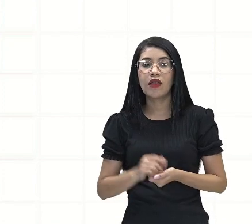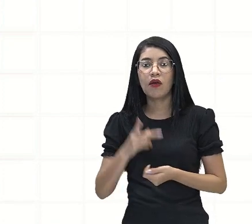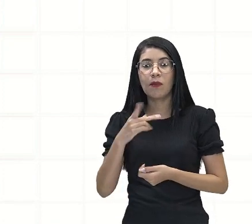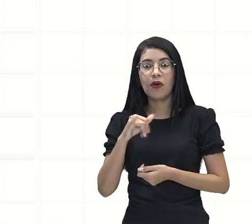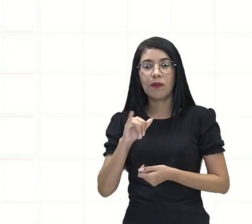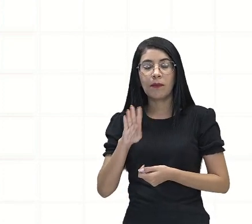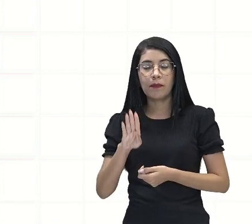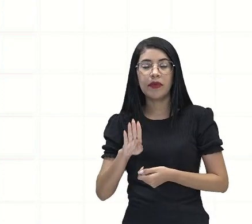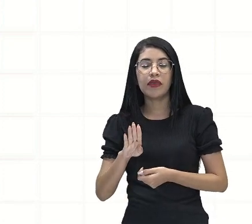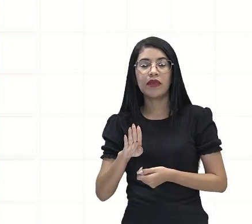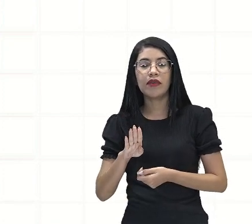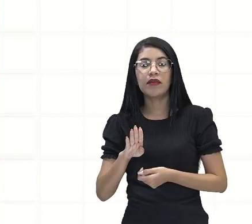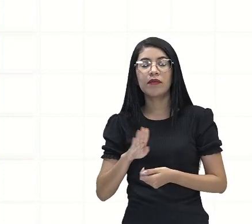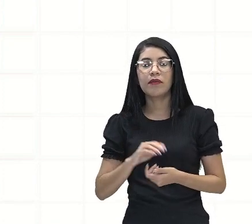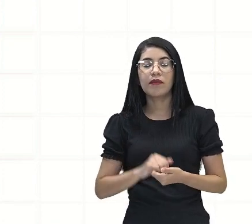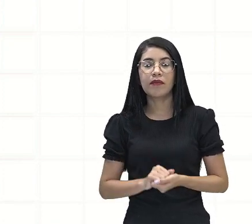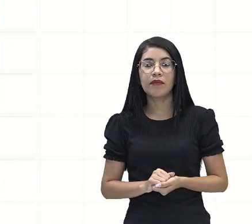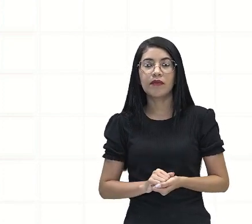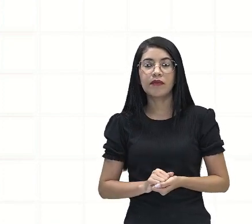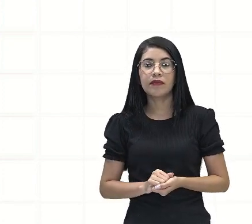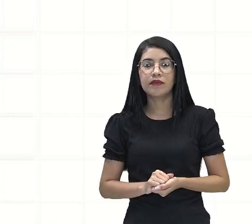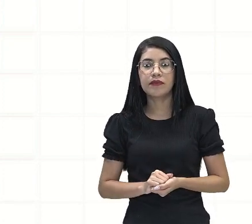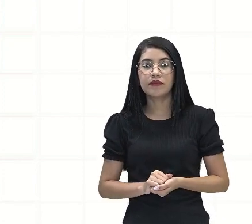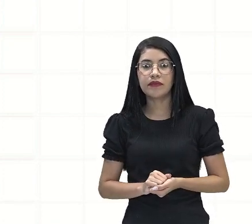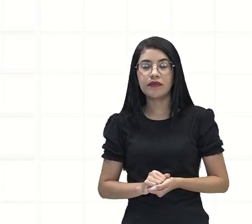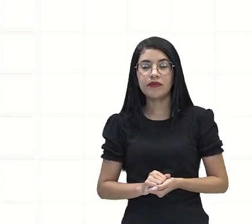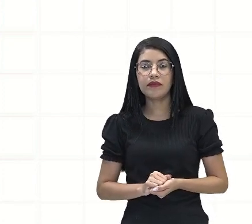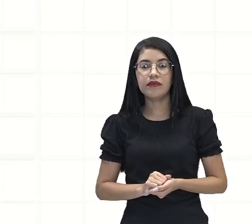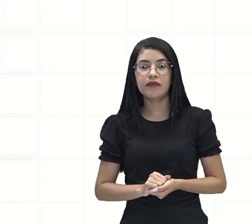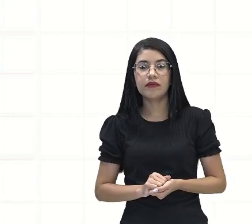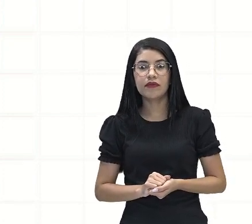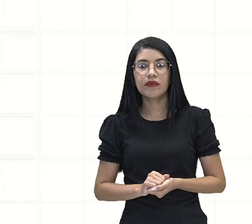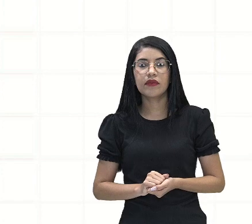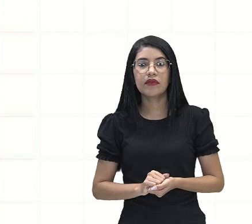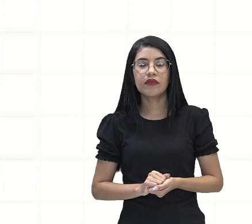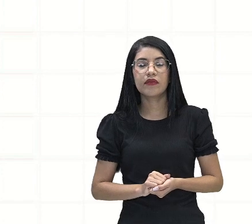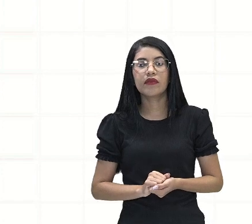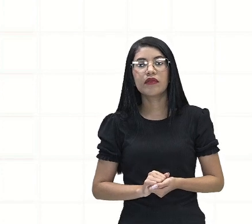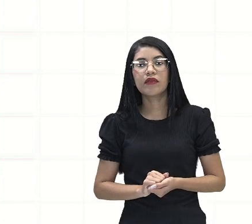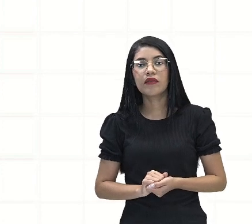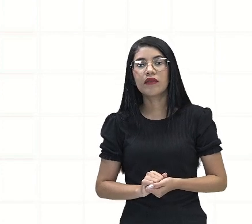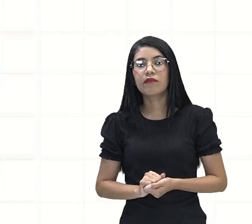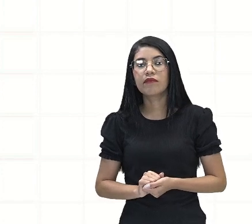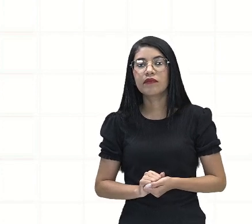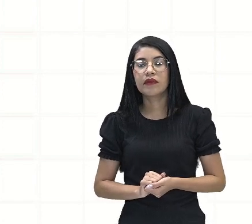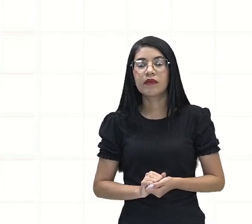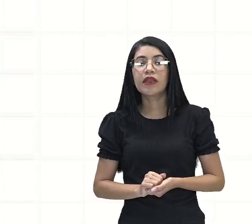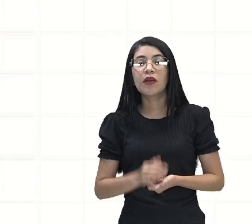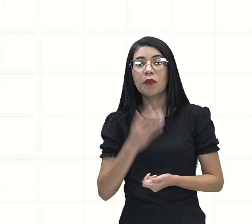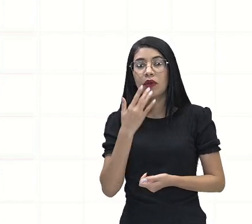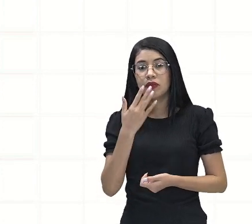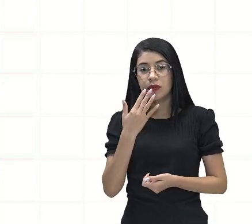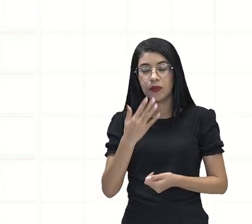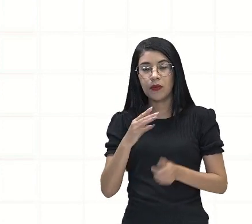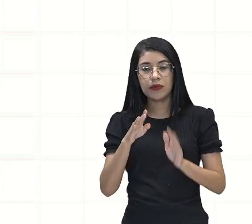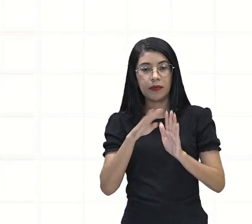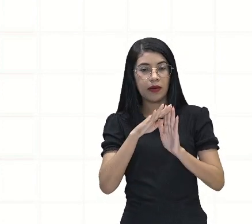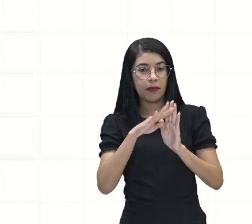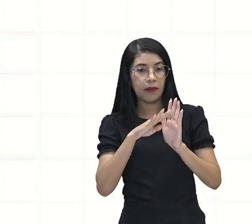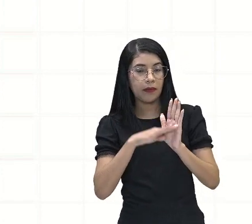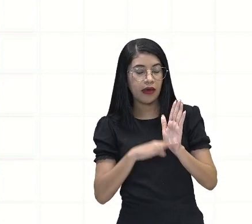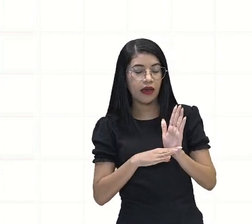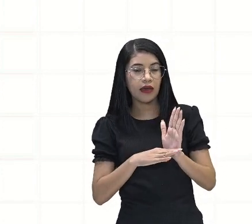Eh bruto que é o PIB per capita então a gente pode observar as cores na legenda